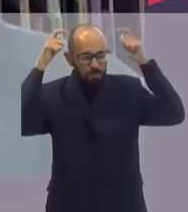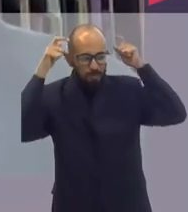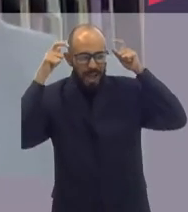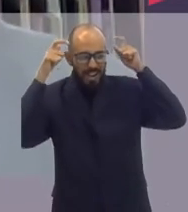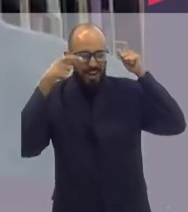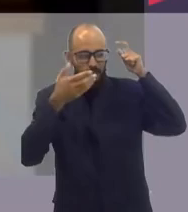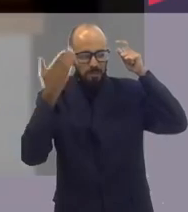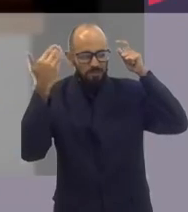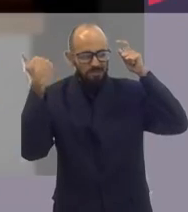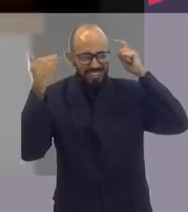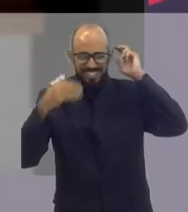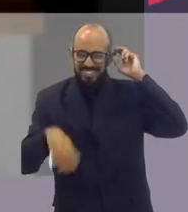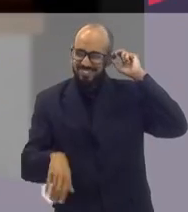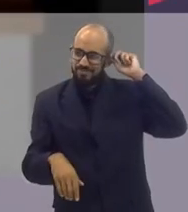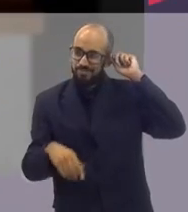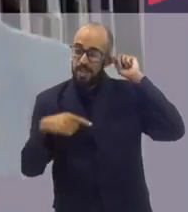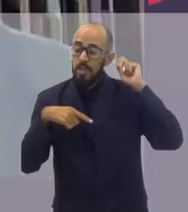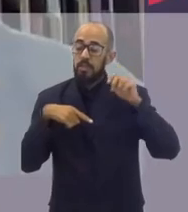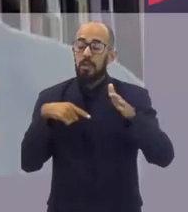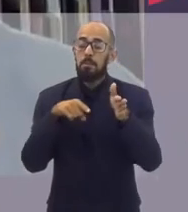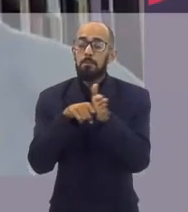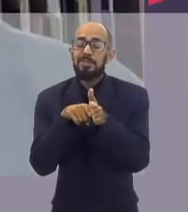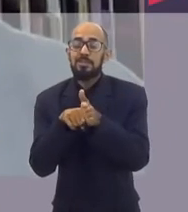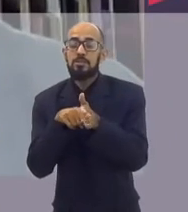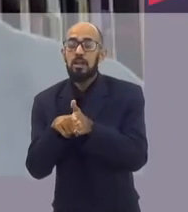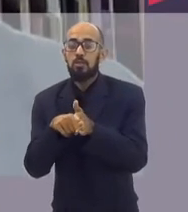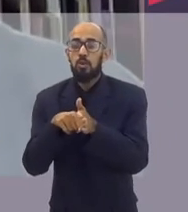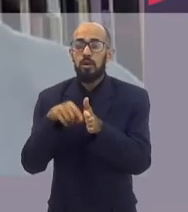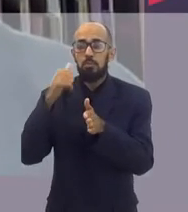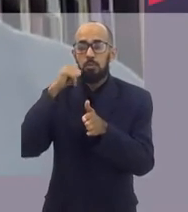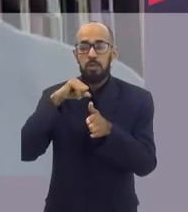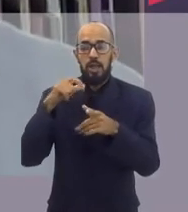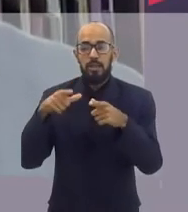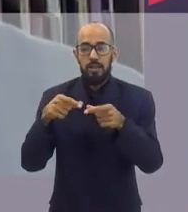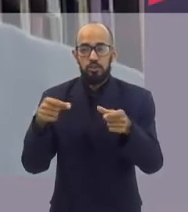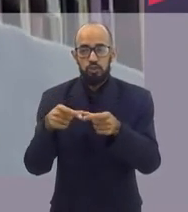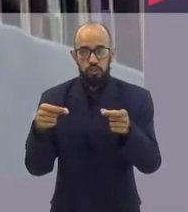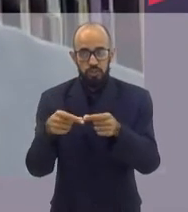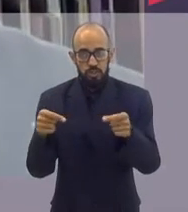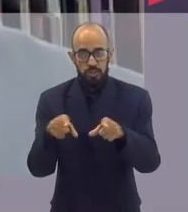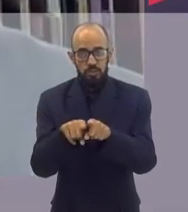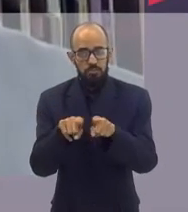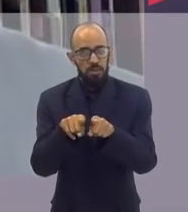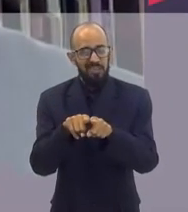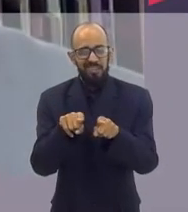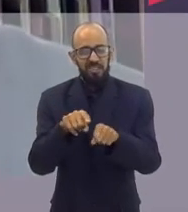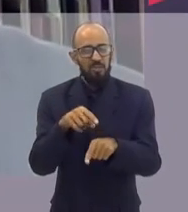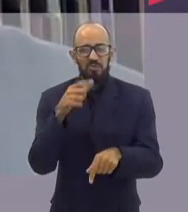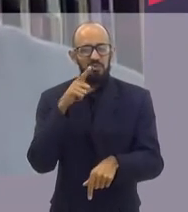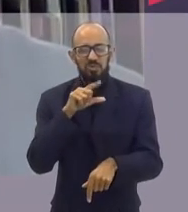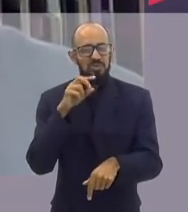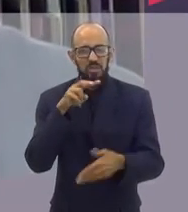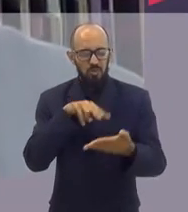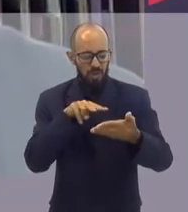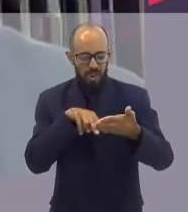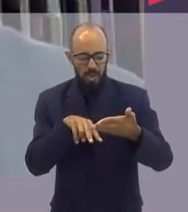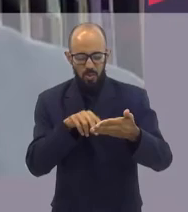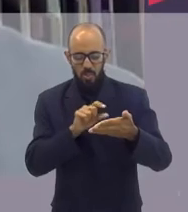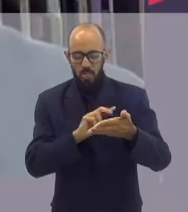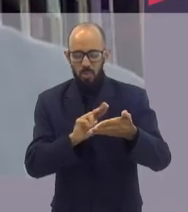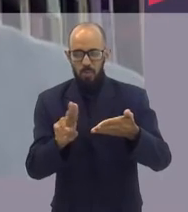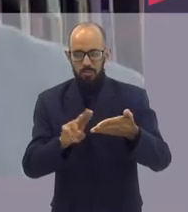E aí tem uma pesquisadora chinesa, né? Também. Eu não consegui ver o nome dela aqui,